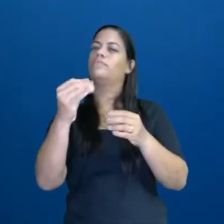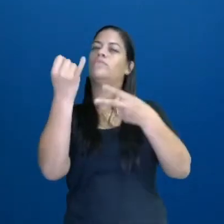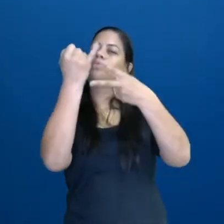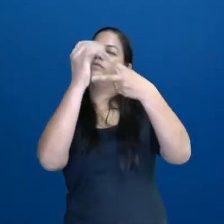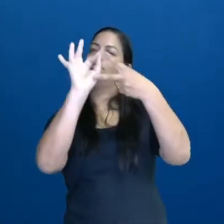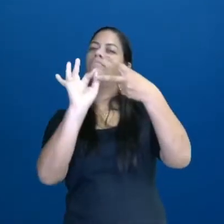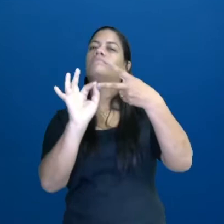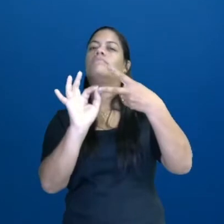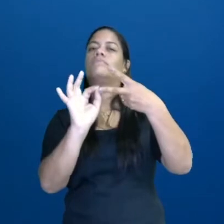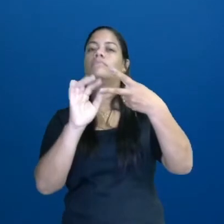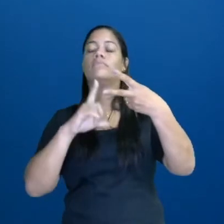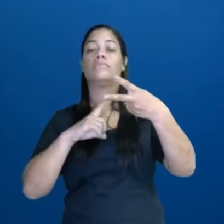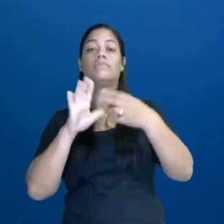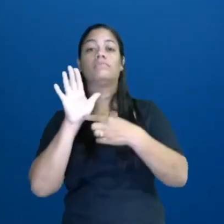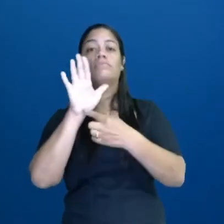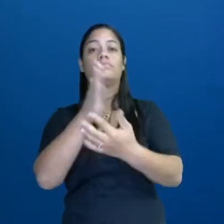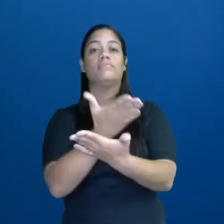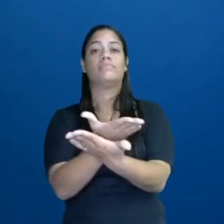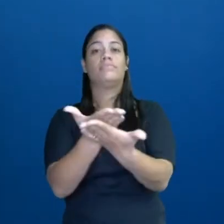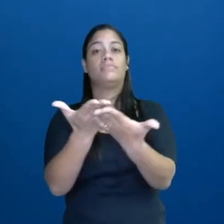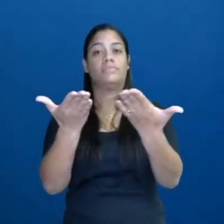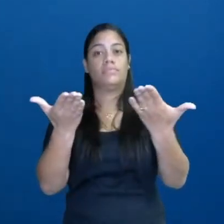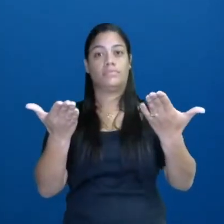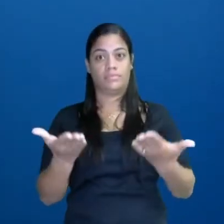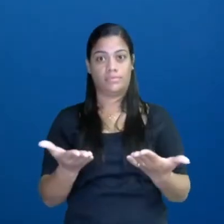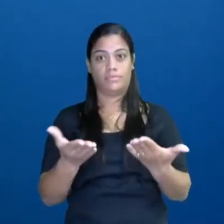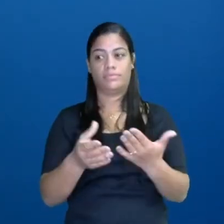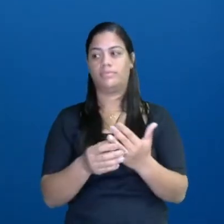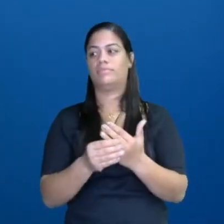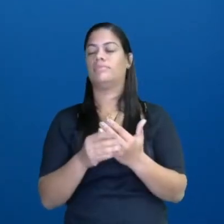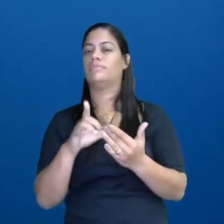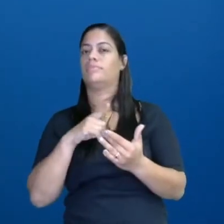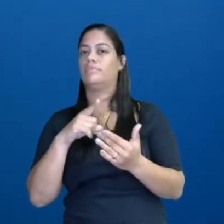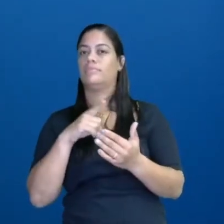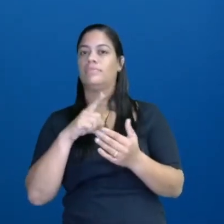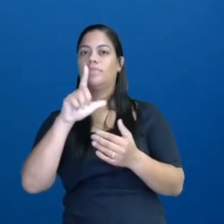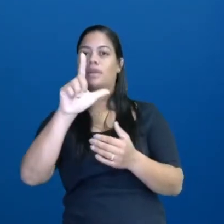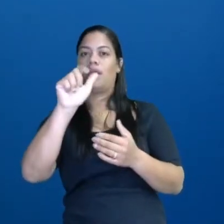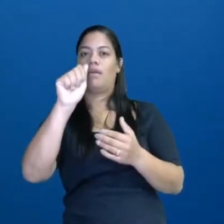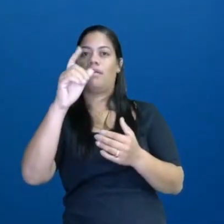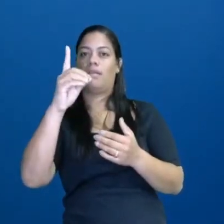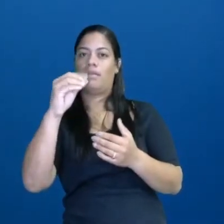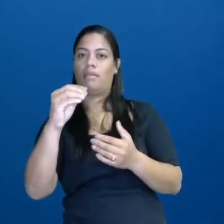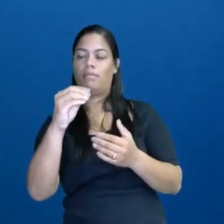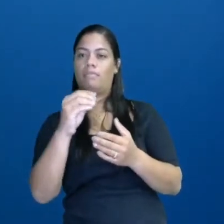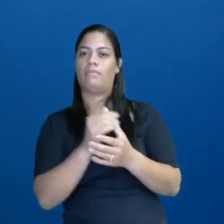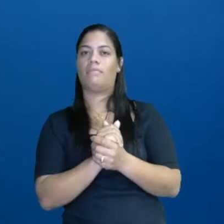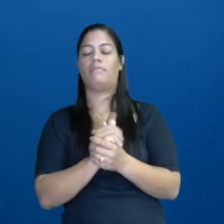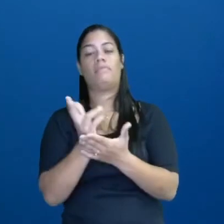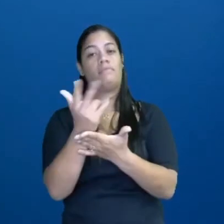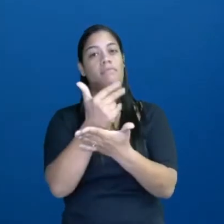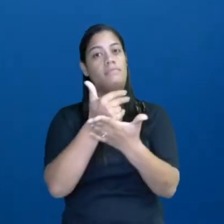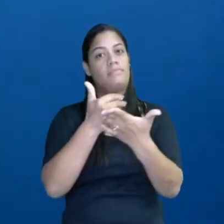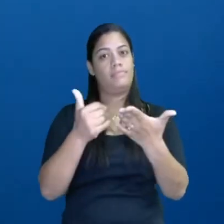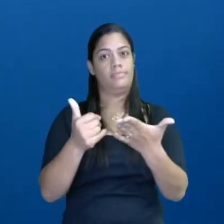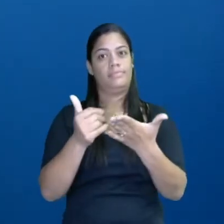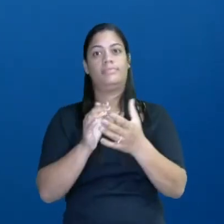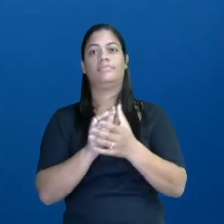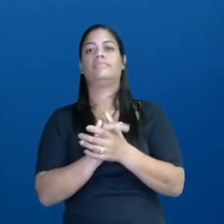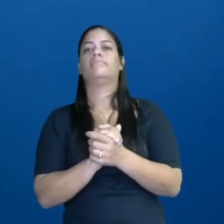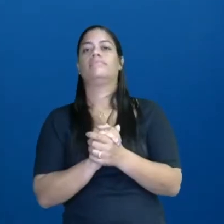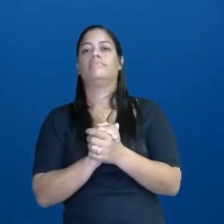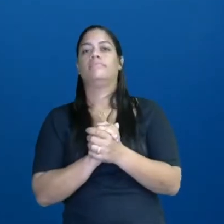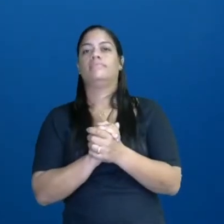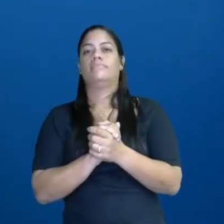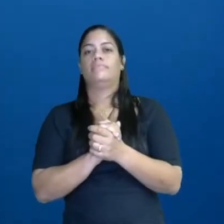isso? E aqui eu trouxe para mostrar para vocês, ó, aqui eu tenho o lado da minha figura, tá certo? Ó,